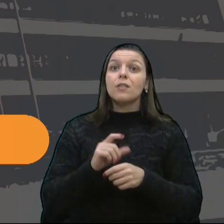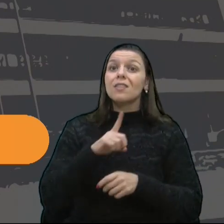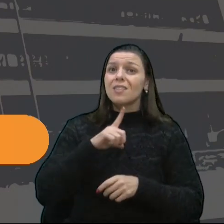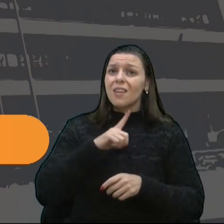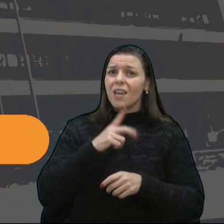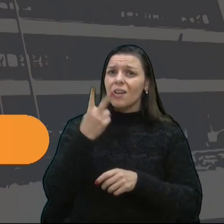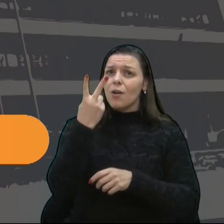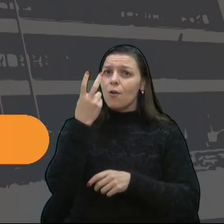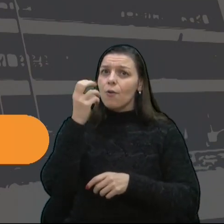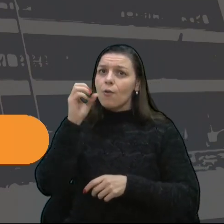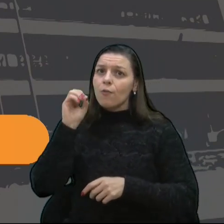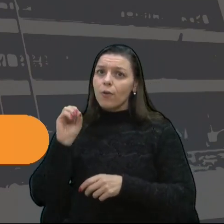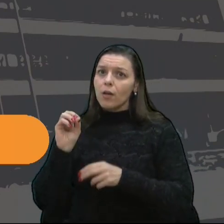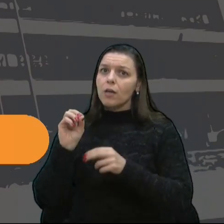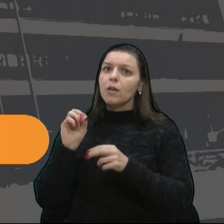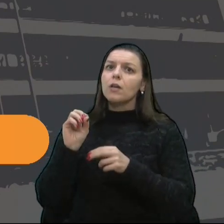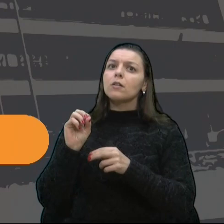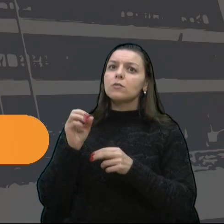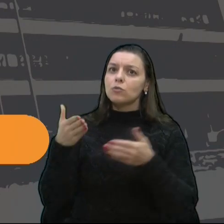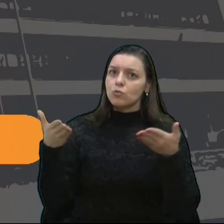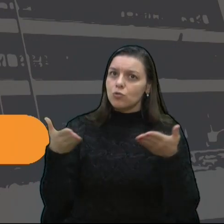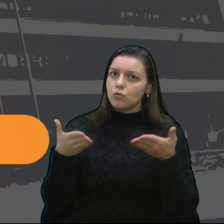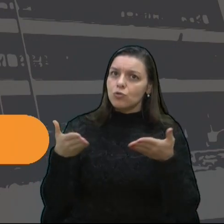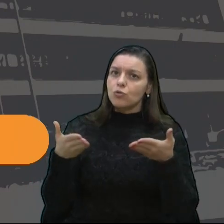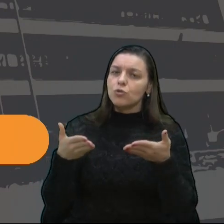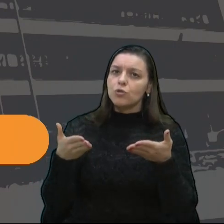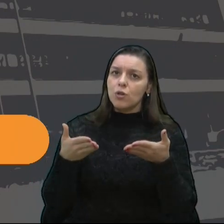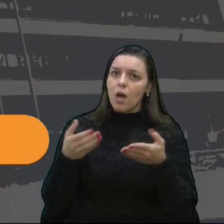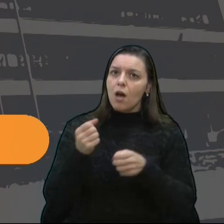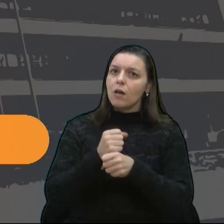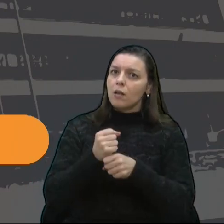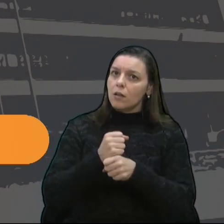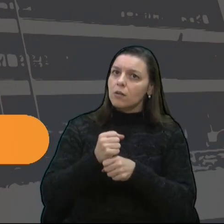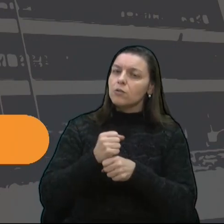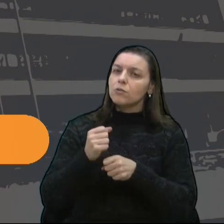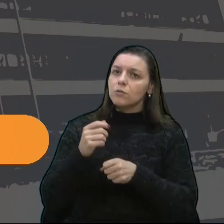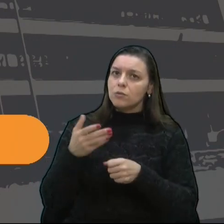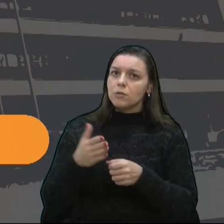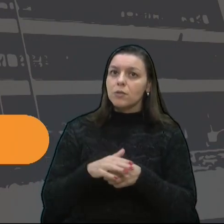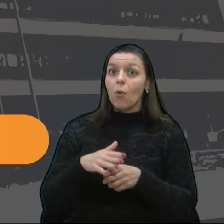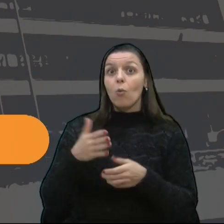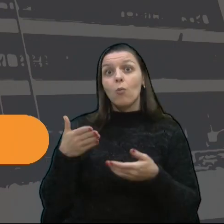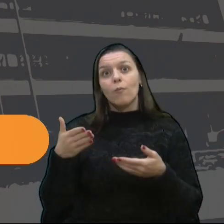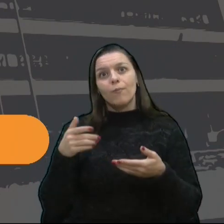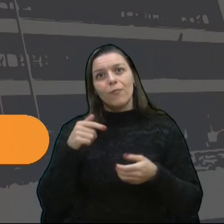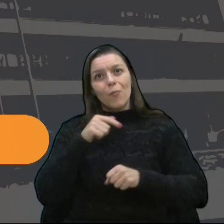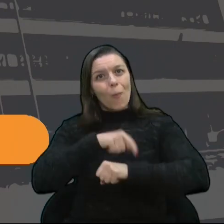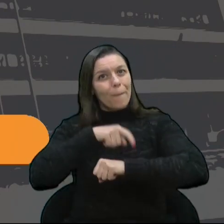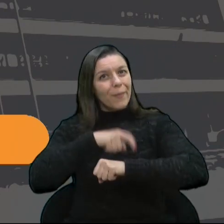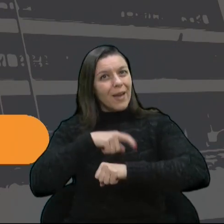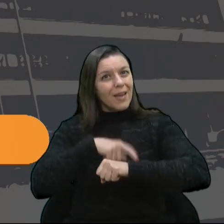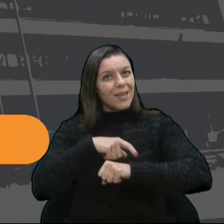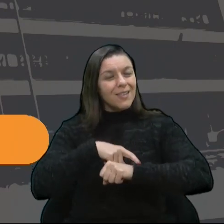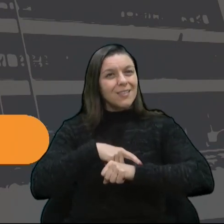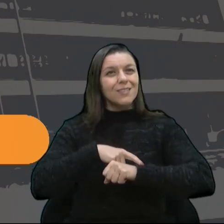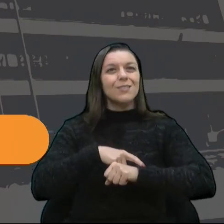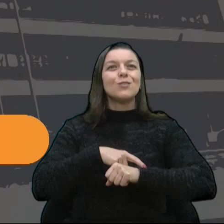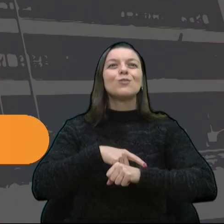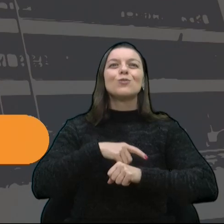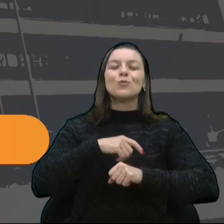já, né, que eu trabalho, ter pensado nessa edição online, que foi inédita, que ao mesmo tempo foi